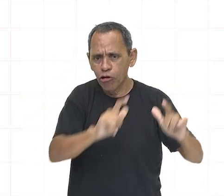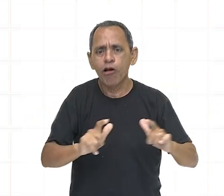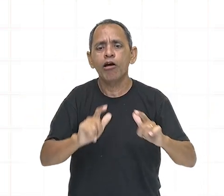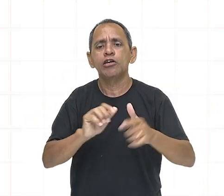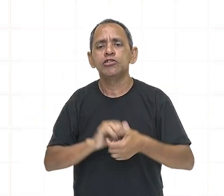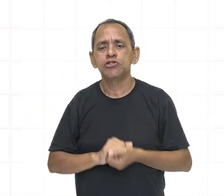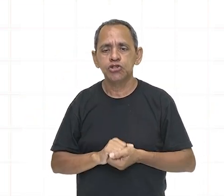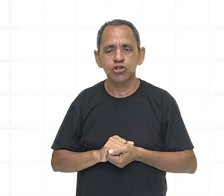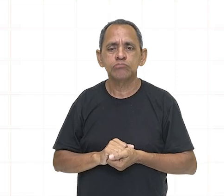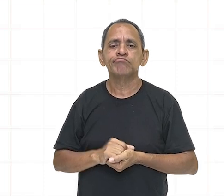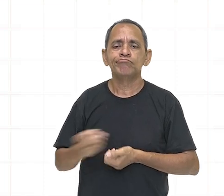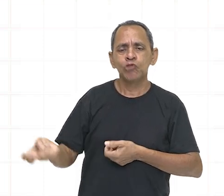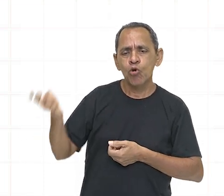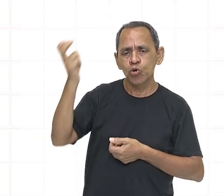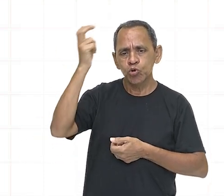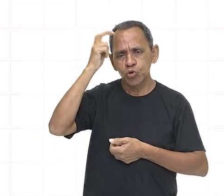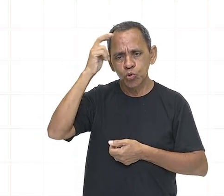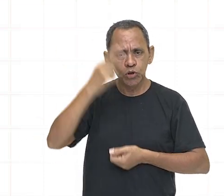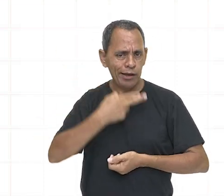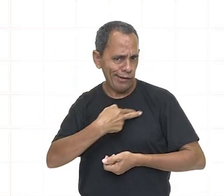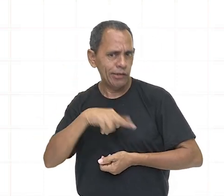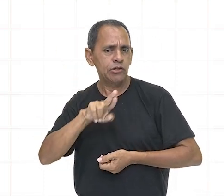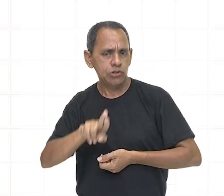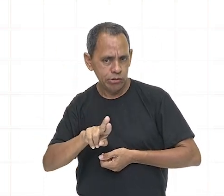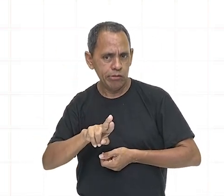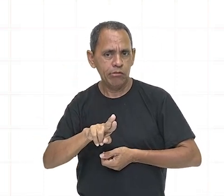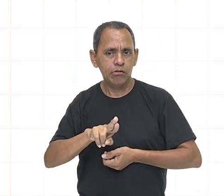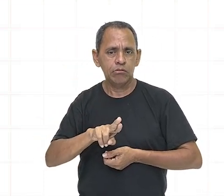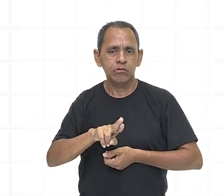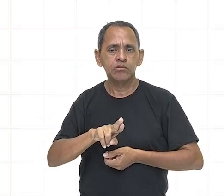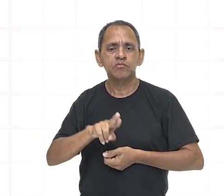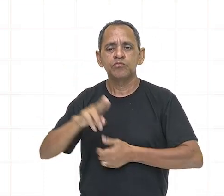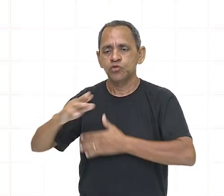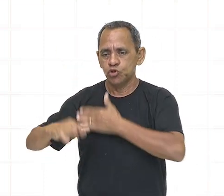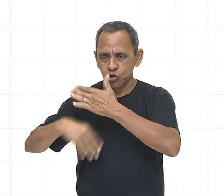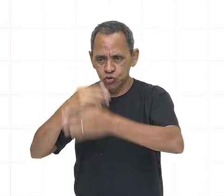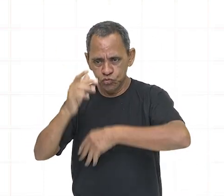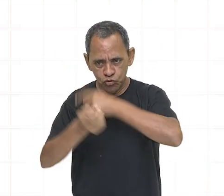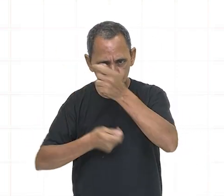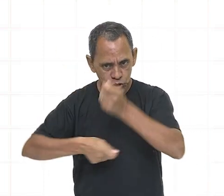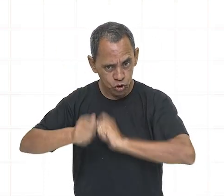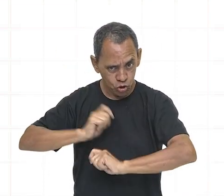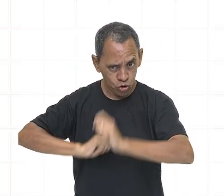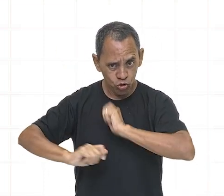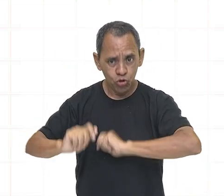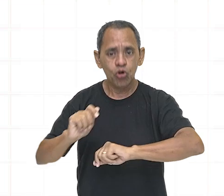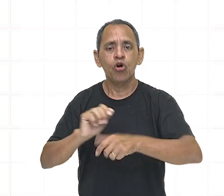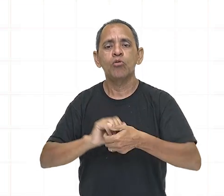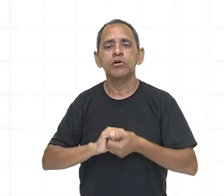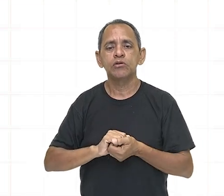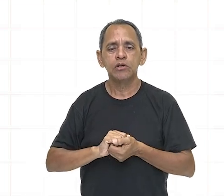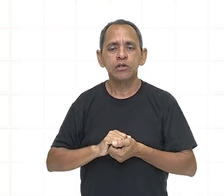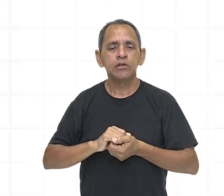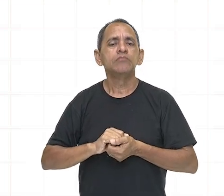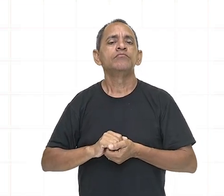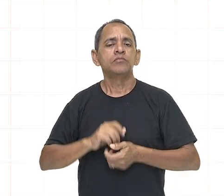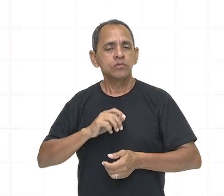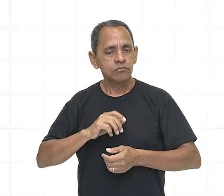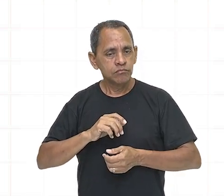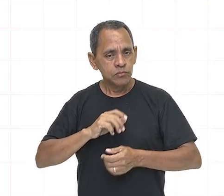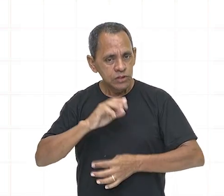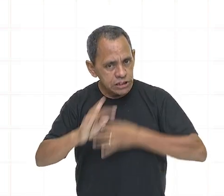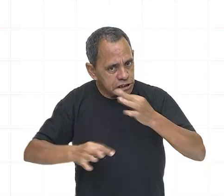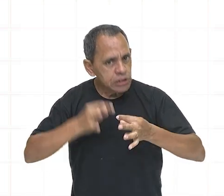como a cultura, né, a religião, o desenvolvimento econômico e avanços tecnológicos,